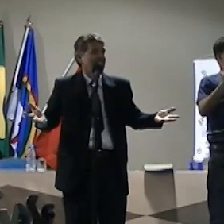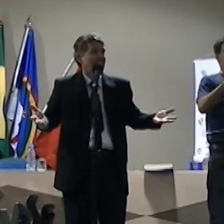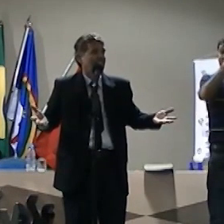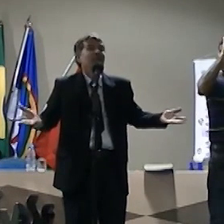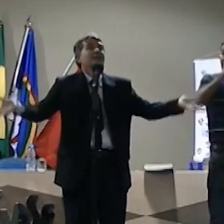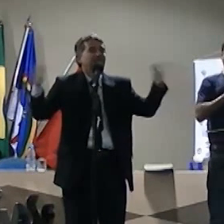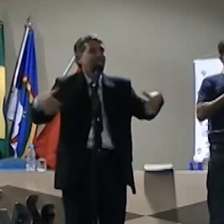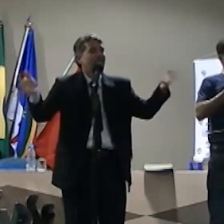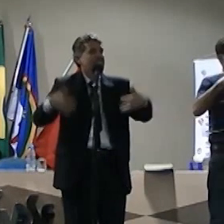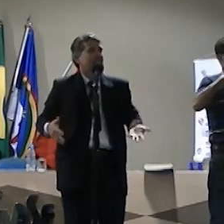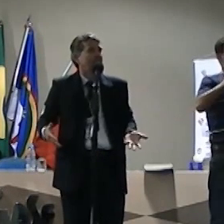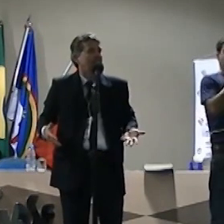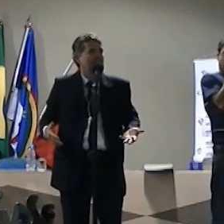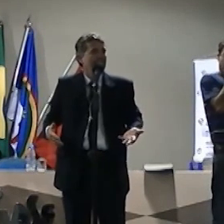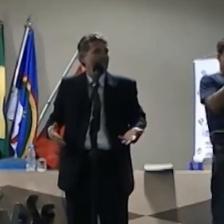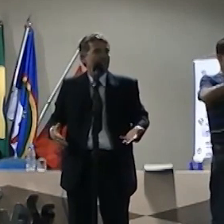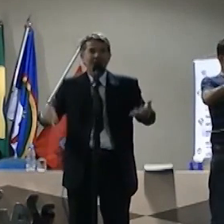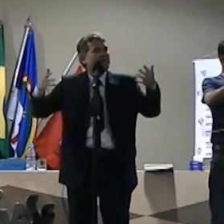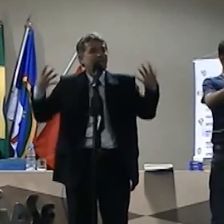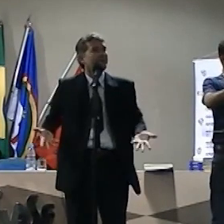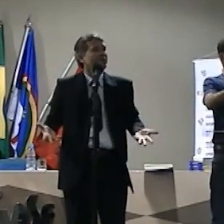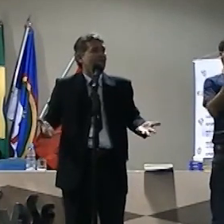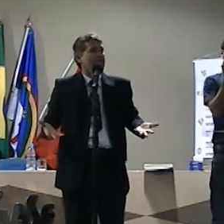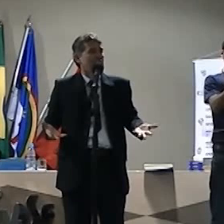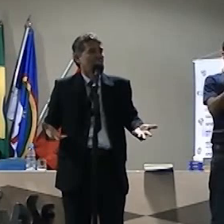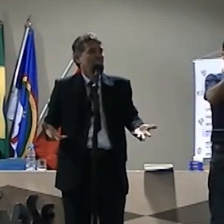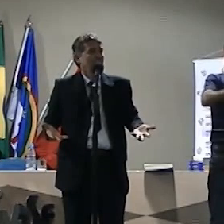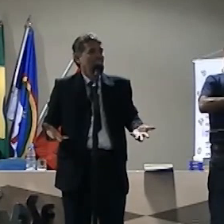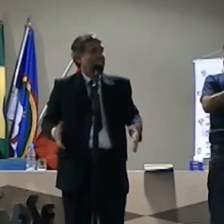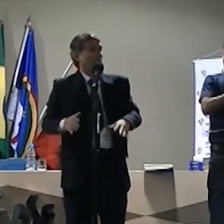lá investigar e me tragam mais saberes. Mas a gente tem que